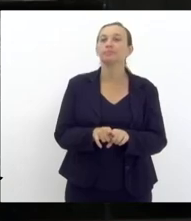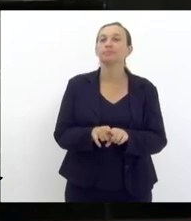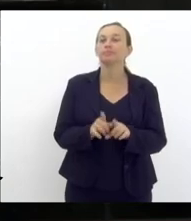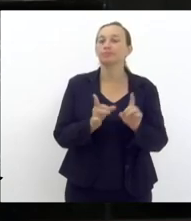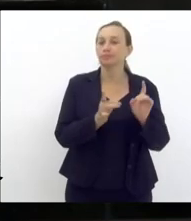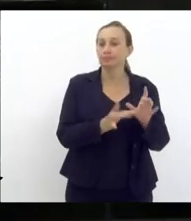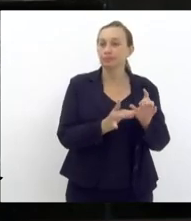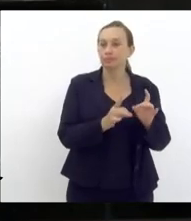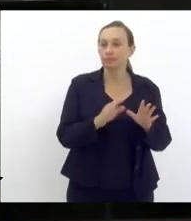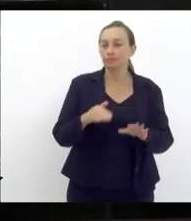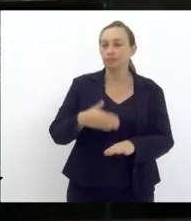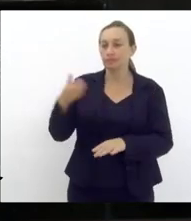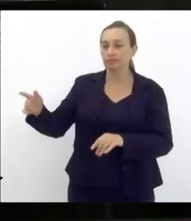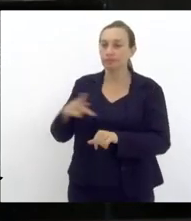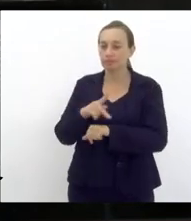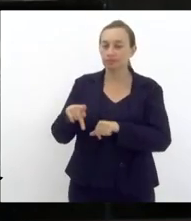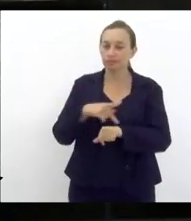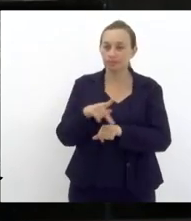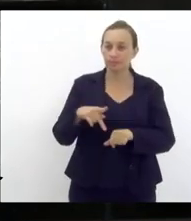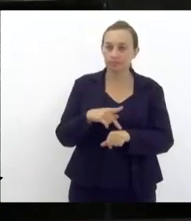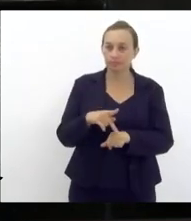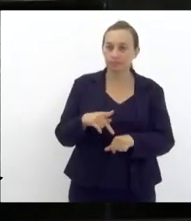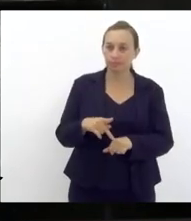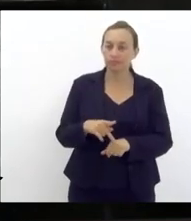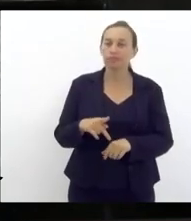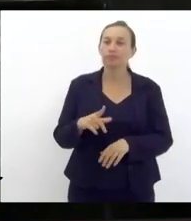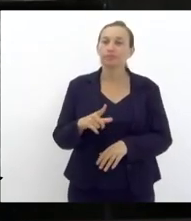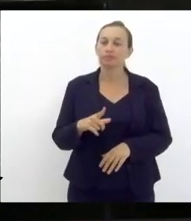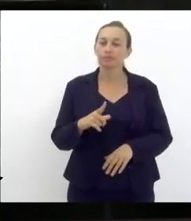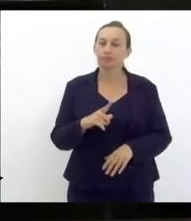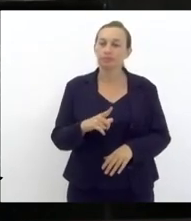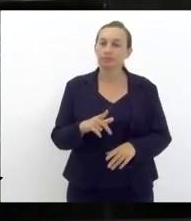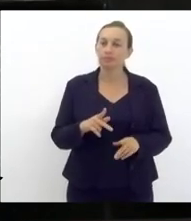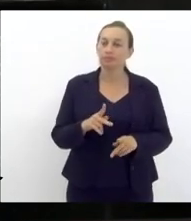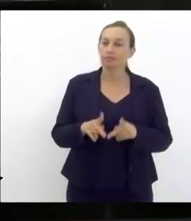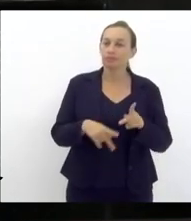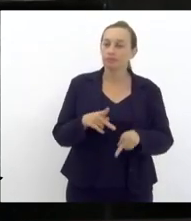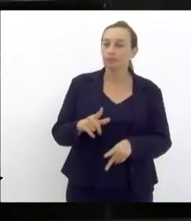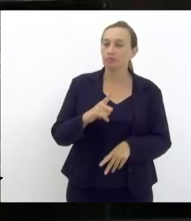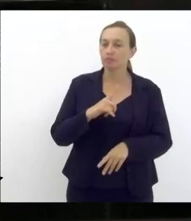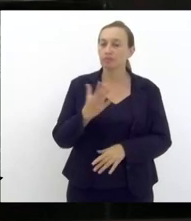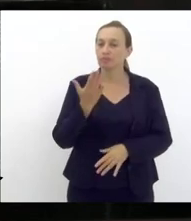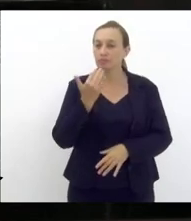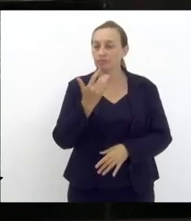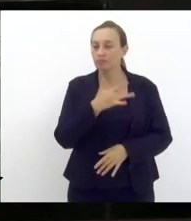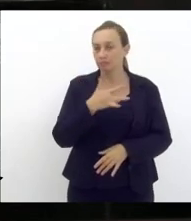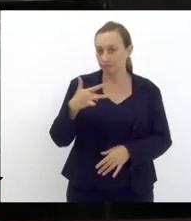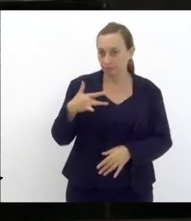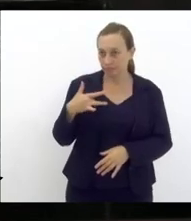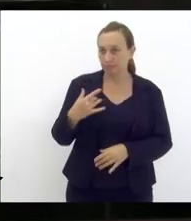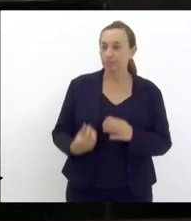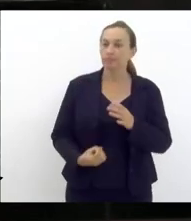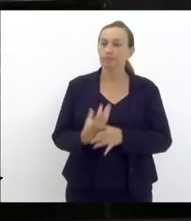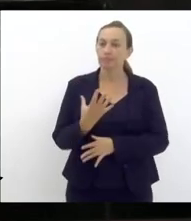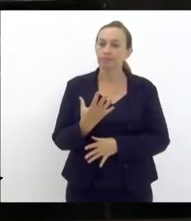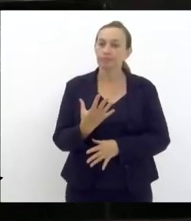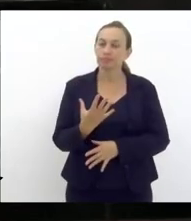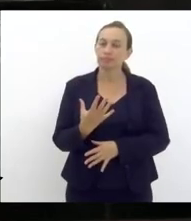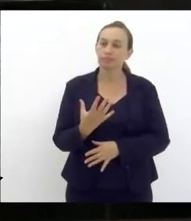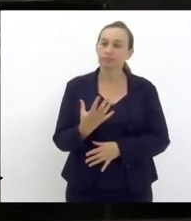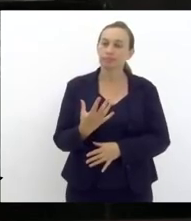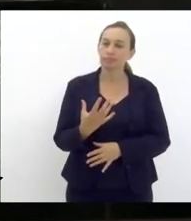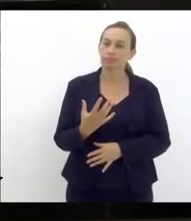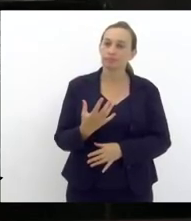de garantir que esteja no prato da população Esse alimento saudável produzido no nosso